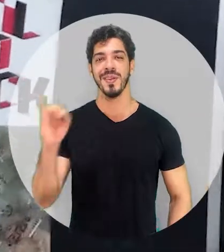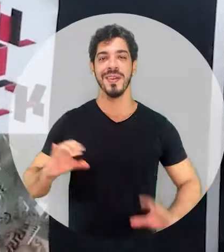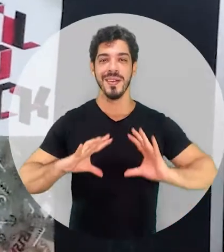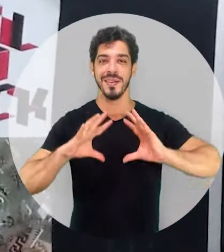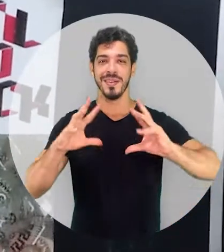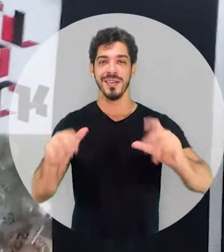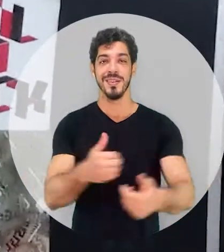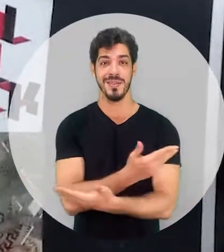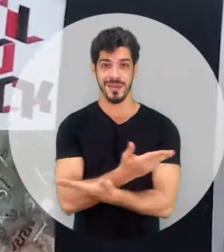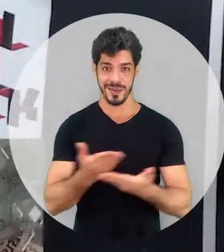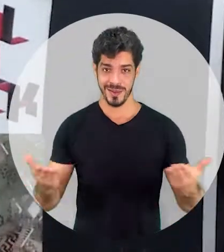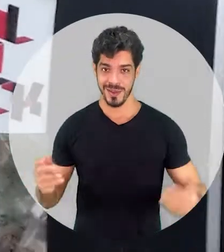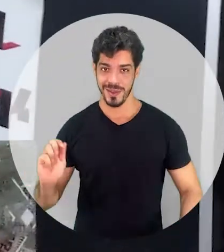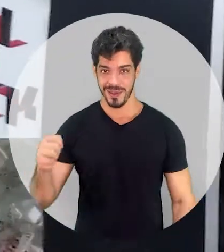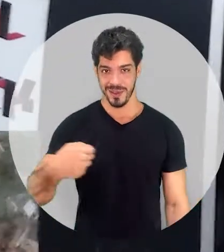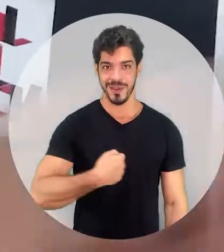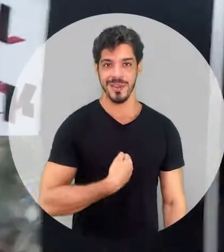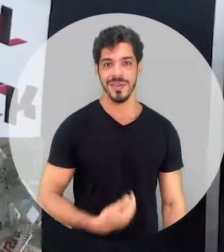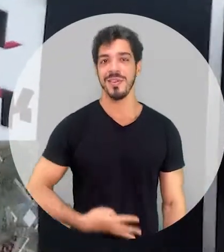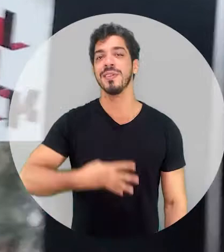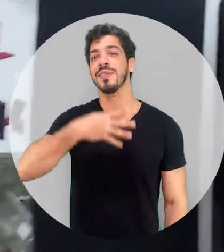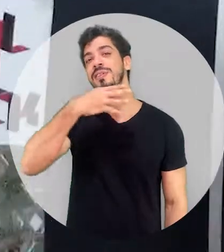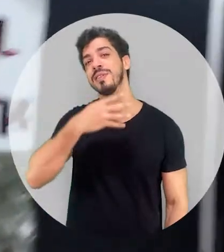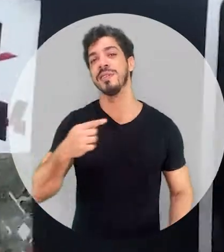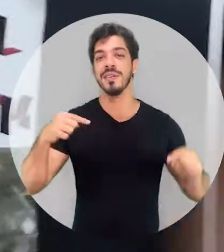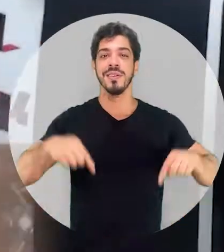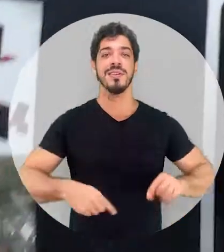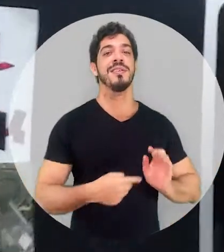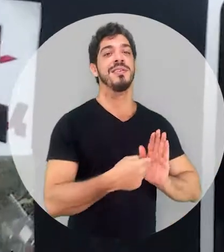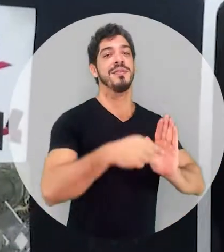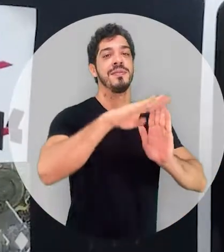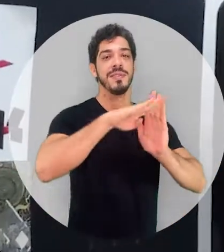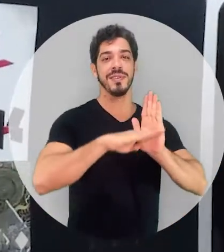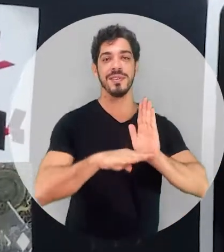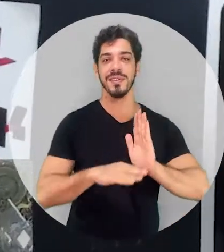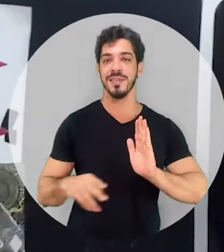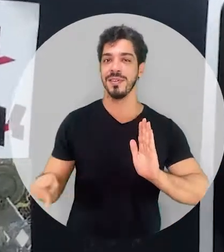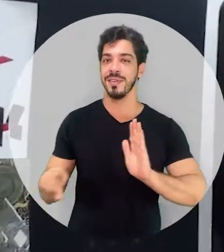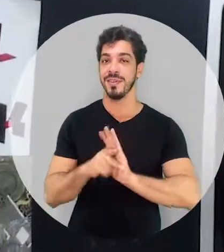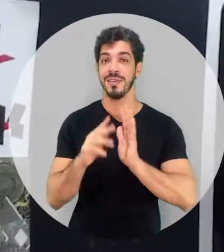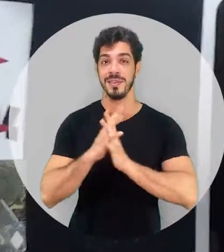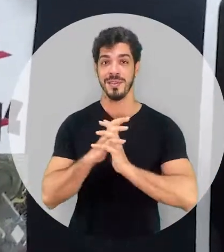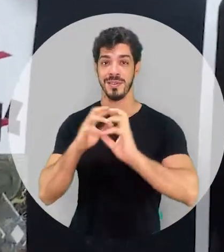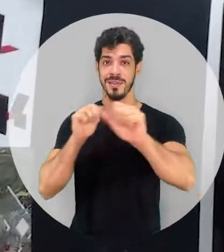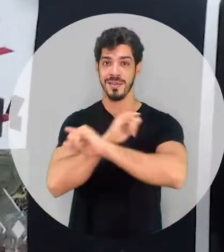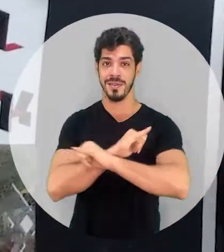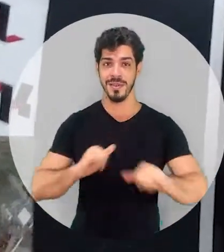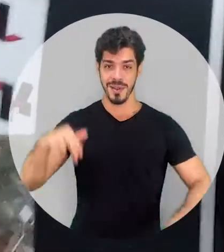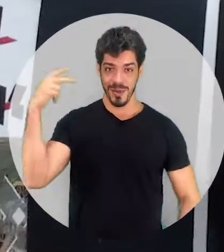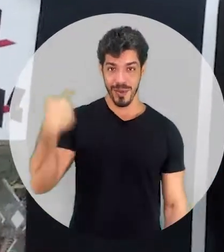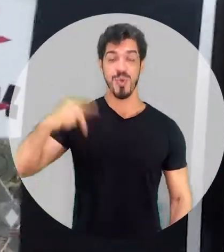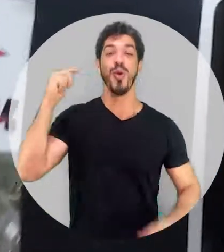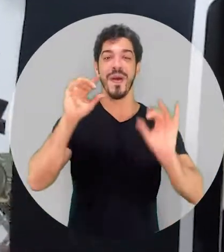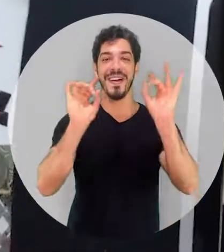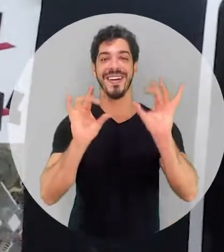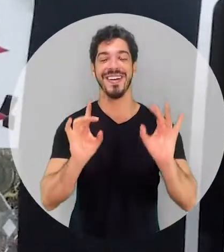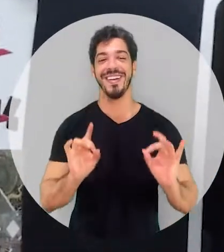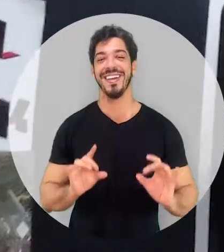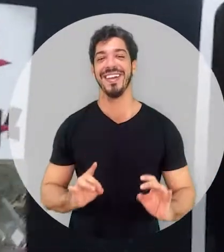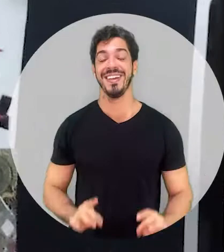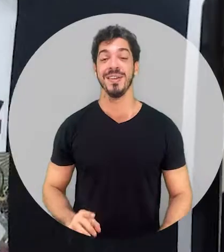Olá a todos, todas e todes! Eu sou o Jean-Marie Nogueira e a Agenda Funesc tá virada num